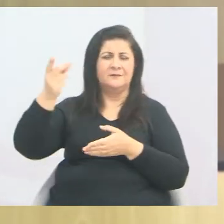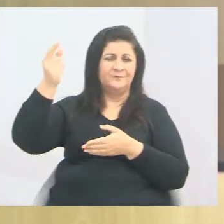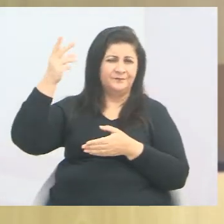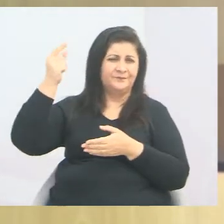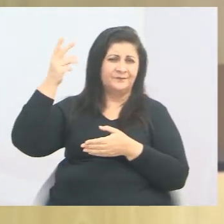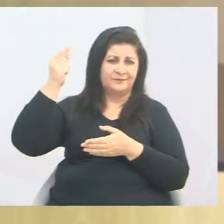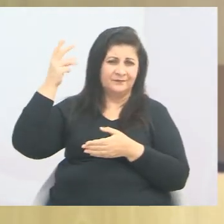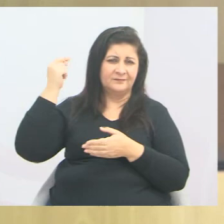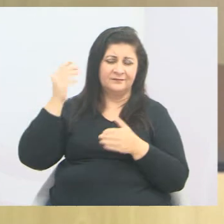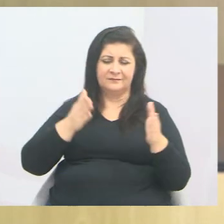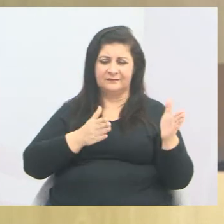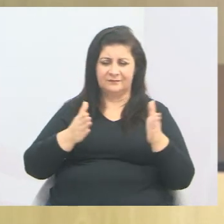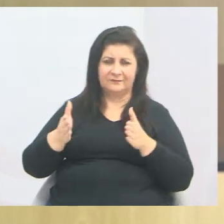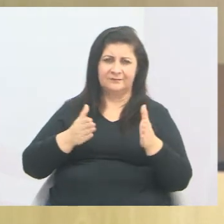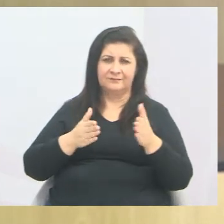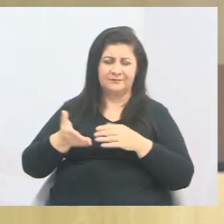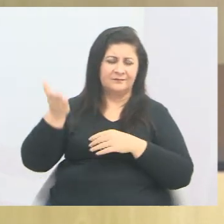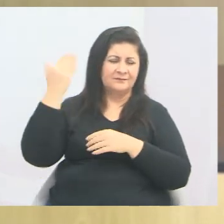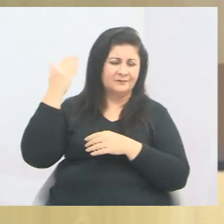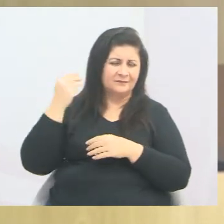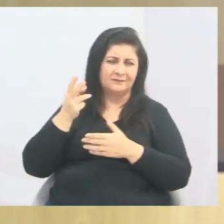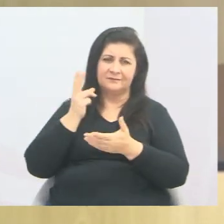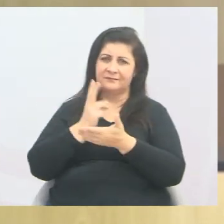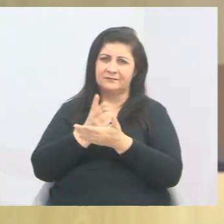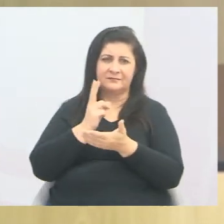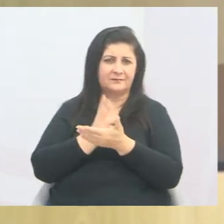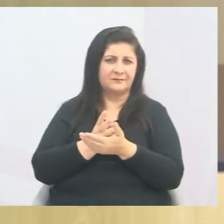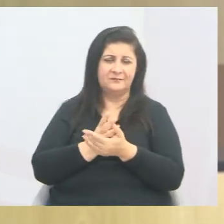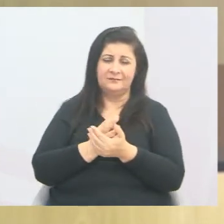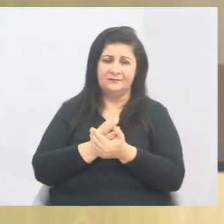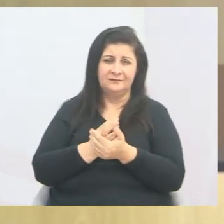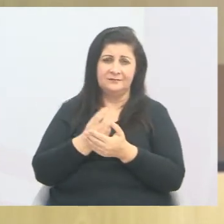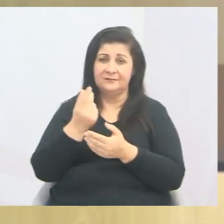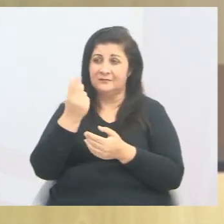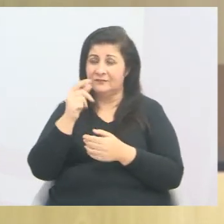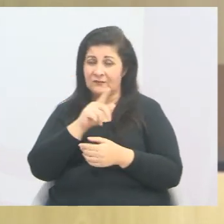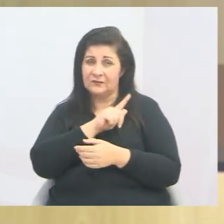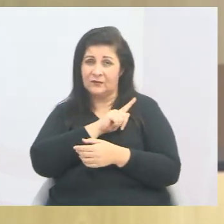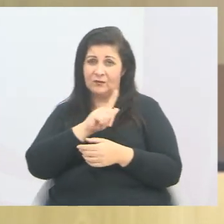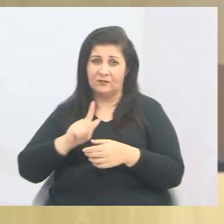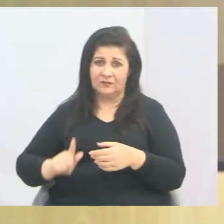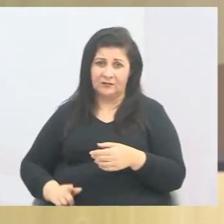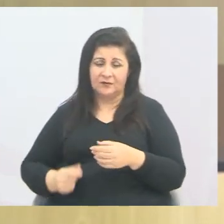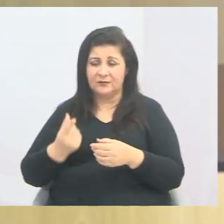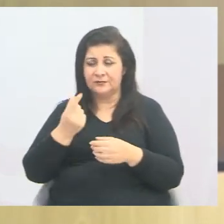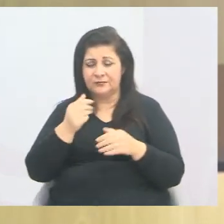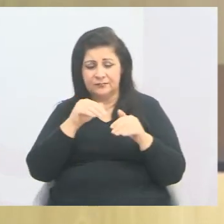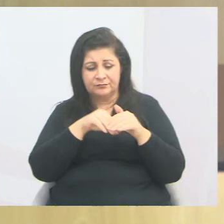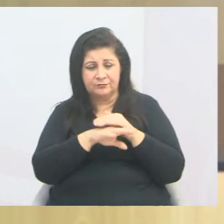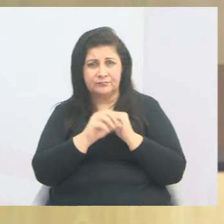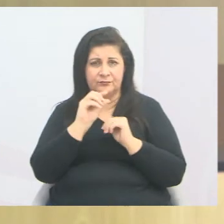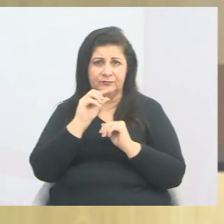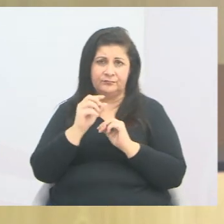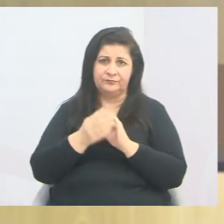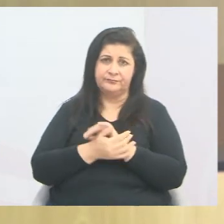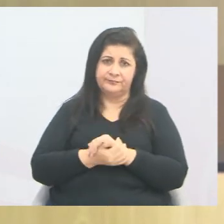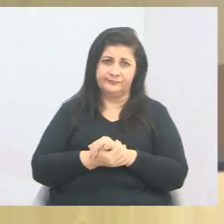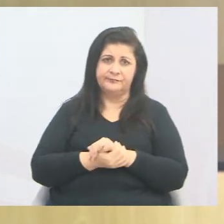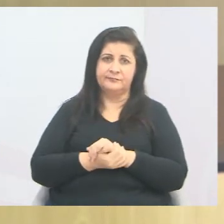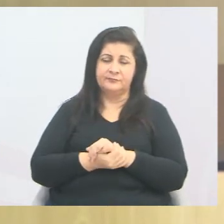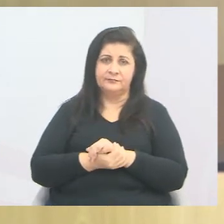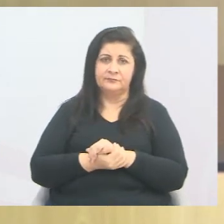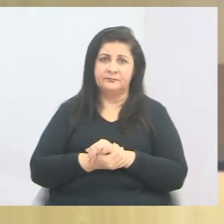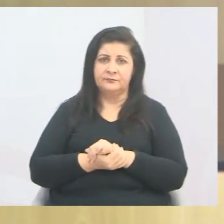outros mandatos também, de outros prefeitos também, sempre foram, assim, o repasse foi muito pouco, né. Então se investe muito pouco, muitas